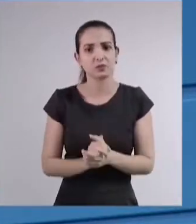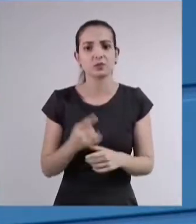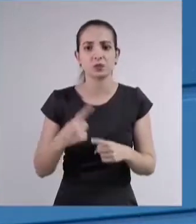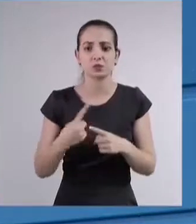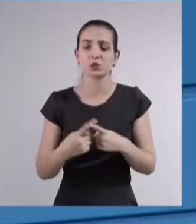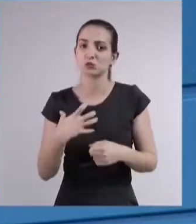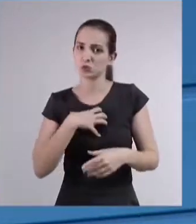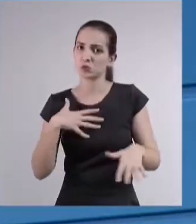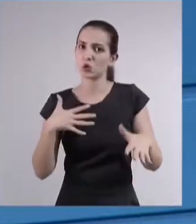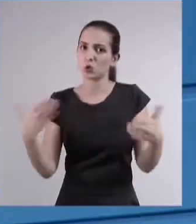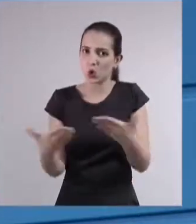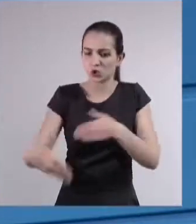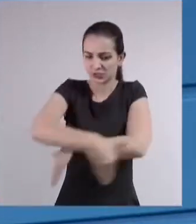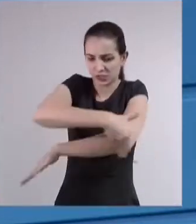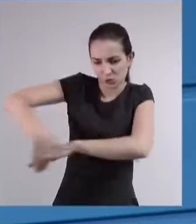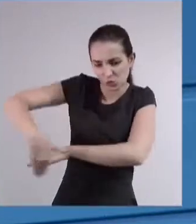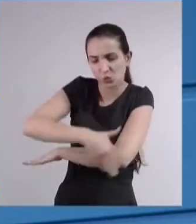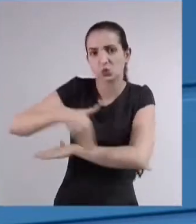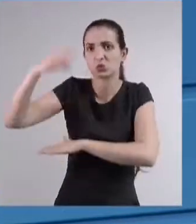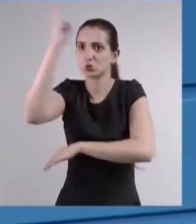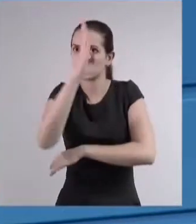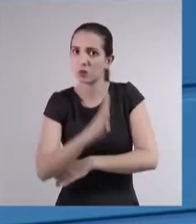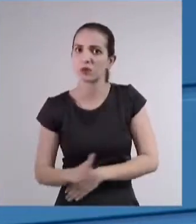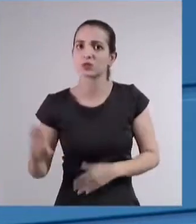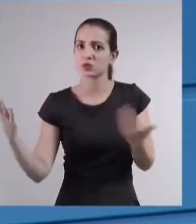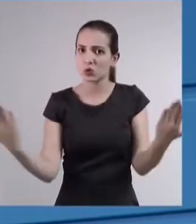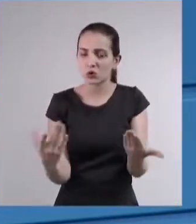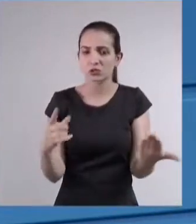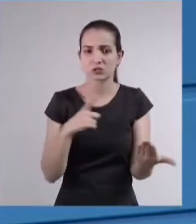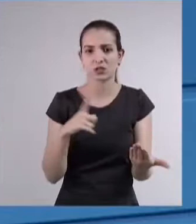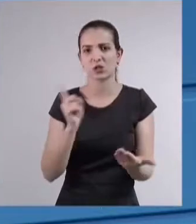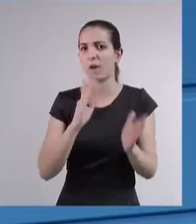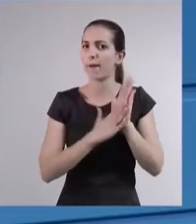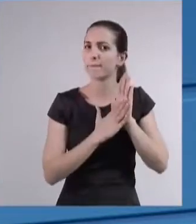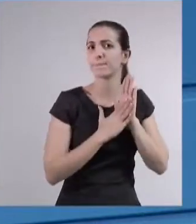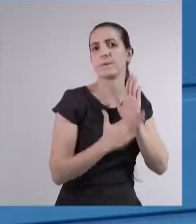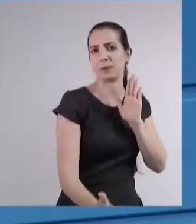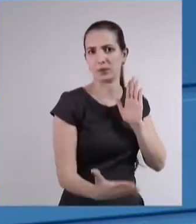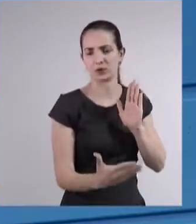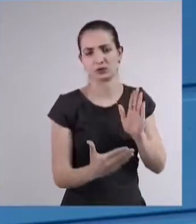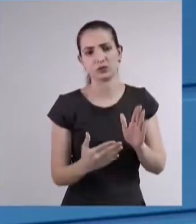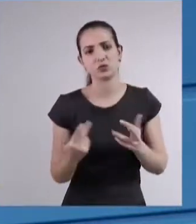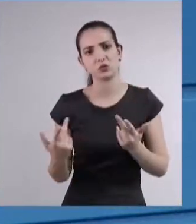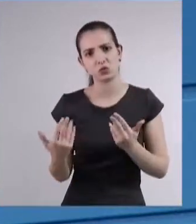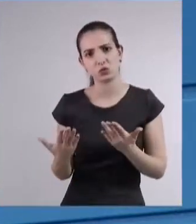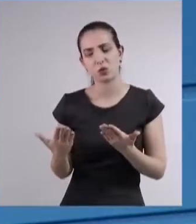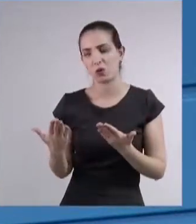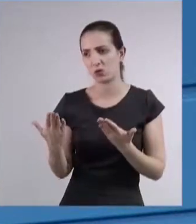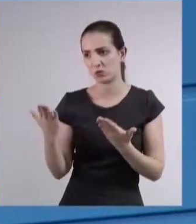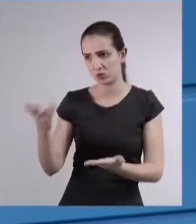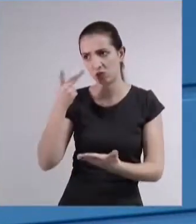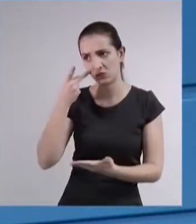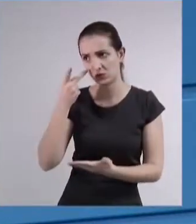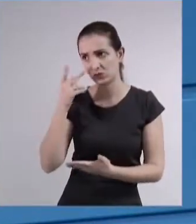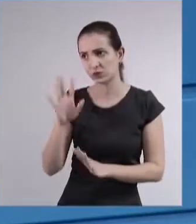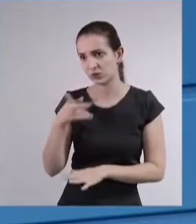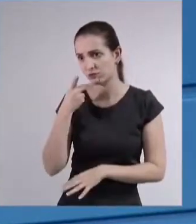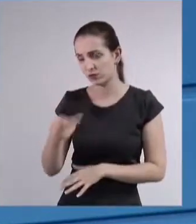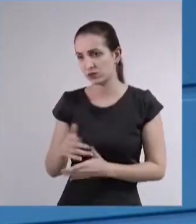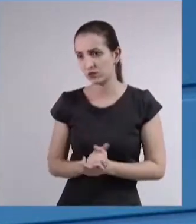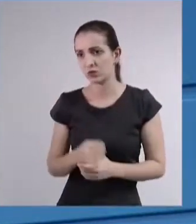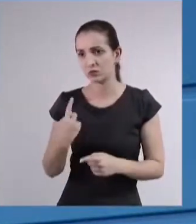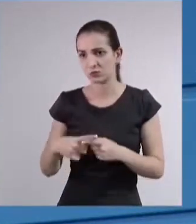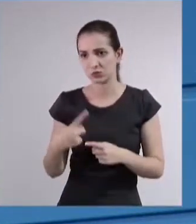hoje, o movimento das ruas que existe no país hoje, não é nem por propósito, porque Vossa Excelência acabou de dizer aí, o candidato ficou